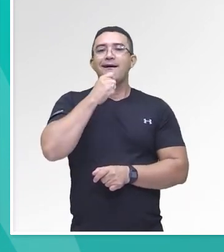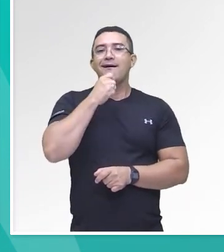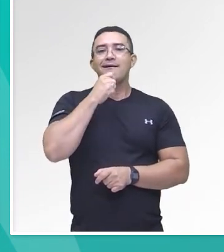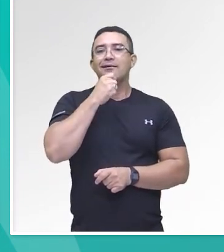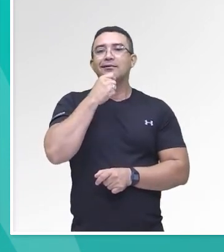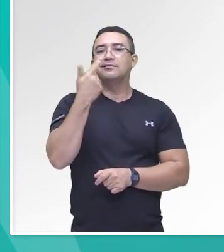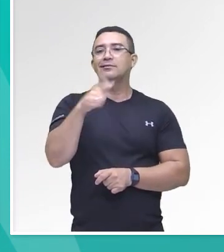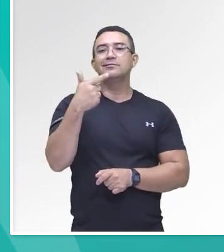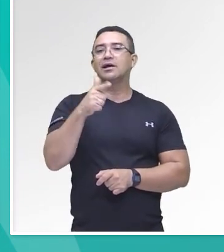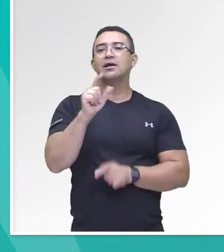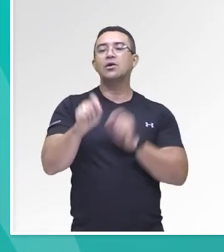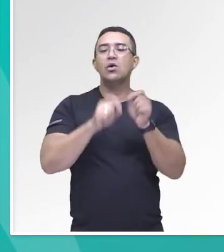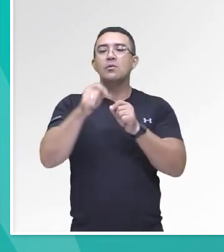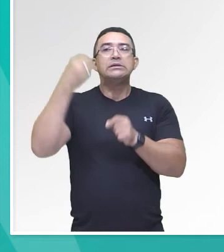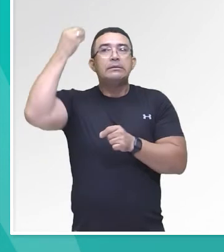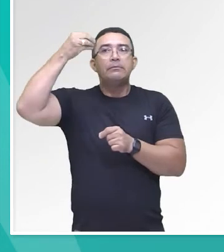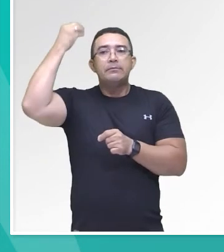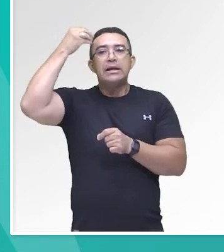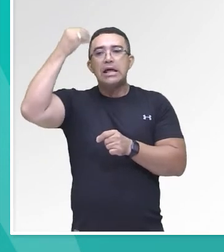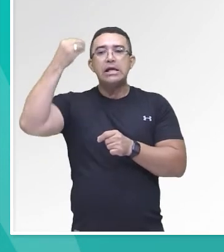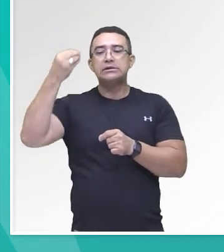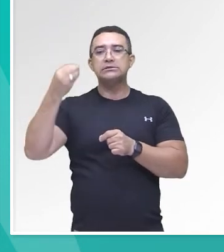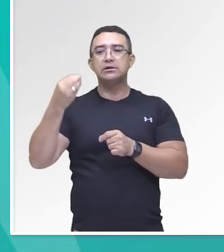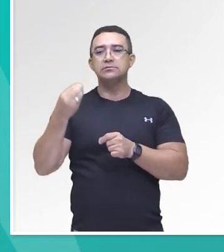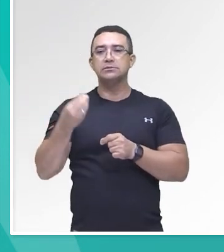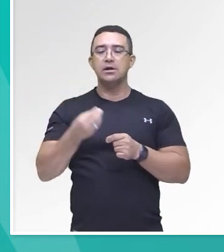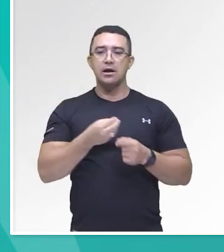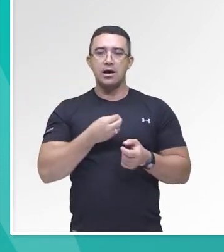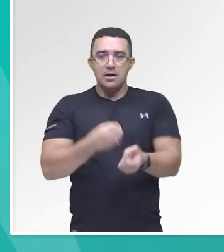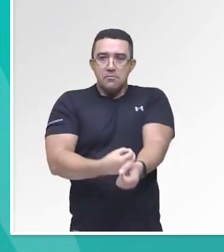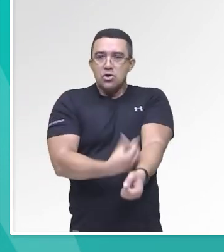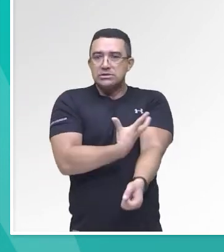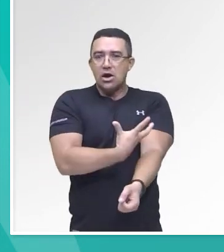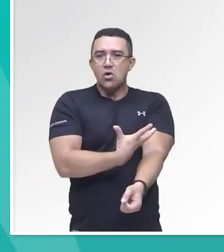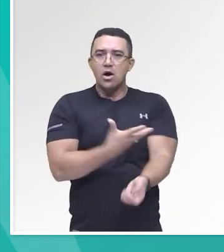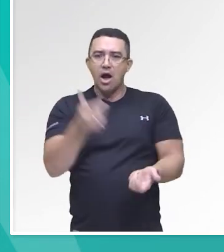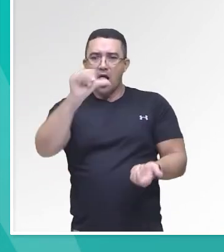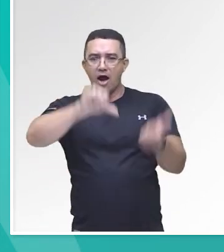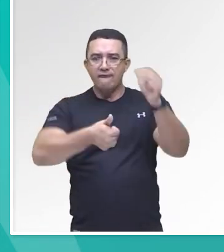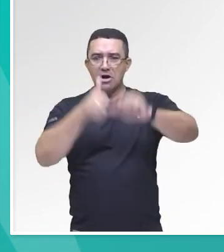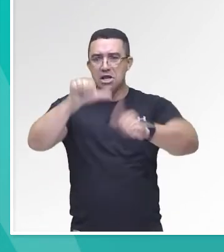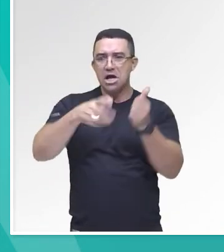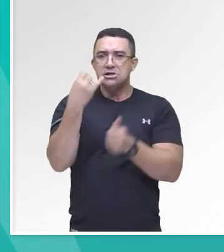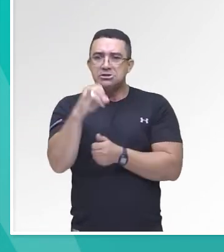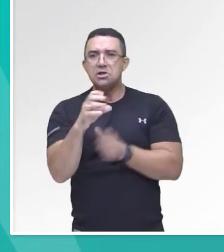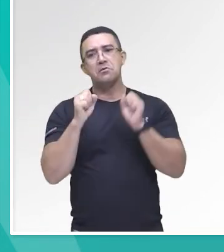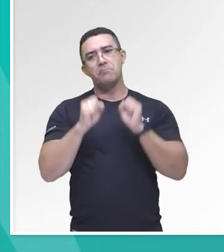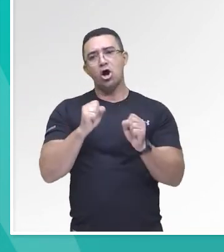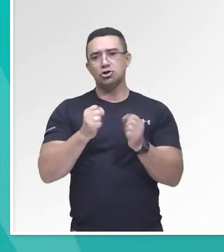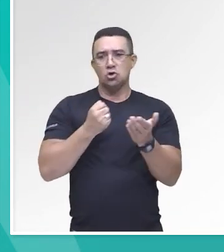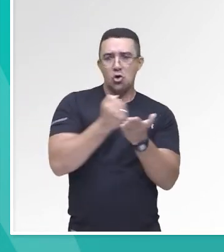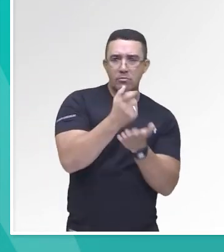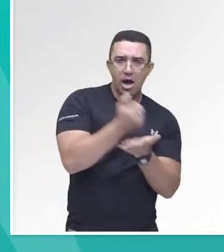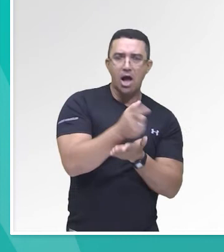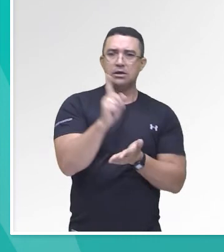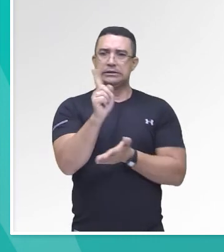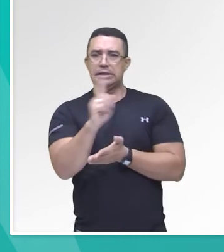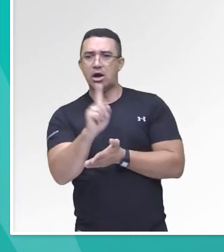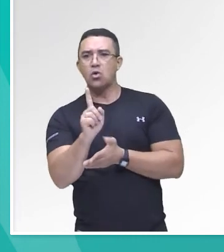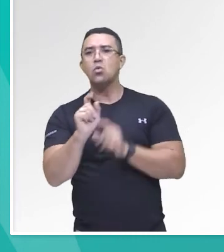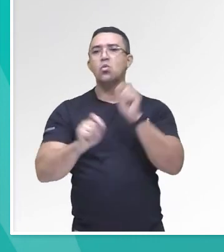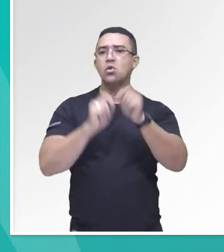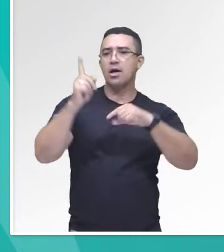possuem condições emocionais para avaliar a necessidade de compra ou não de um